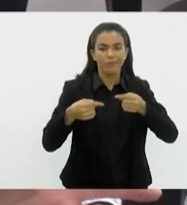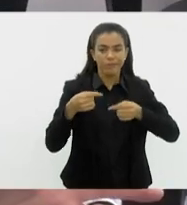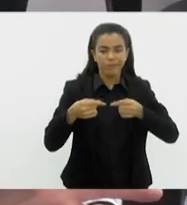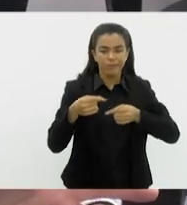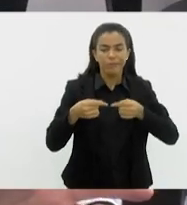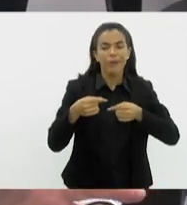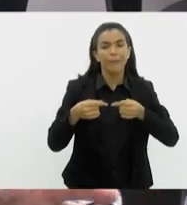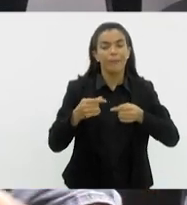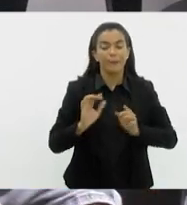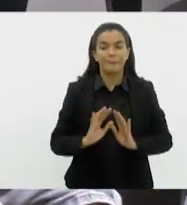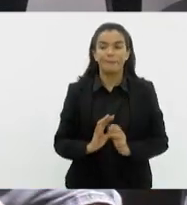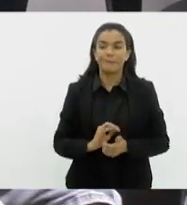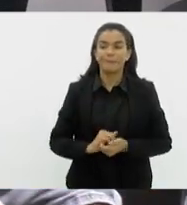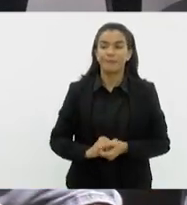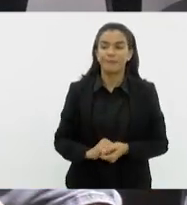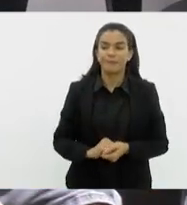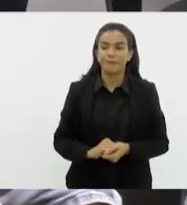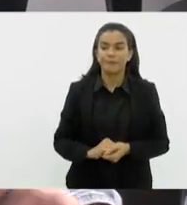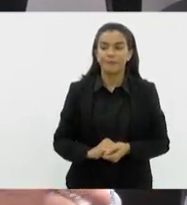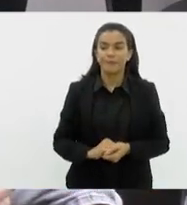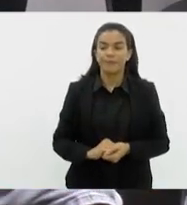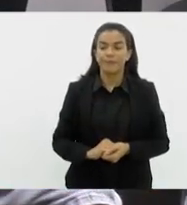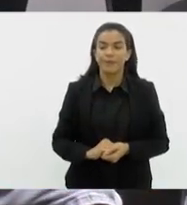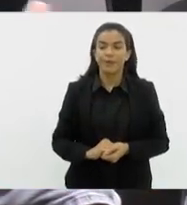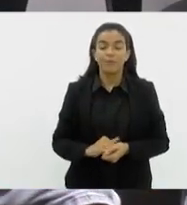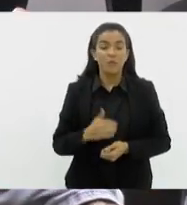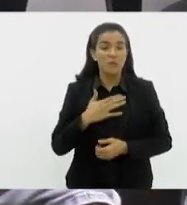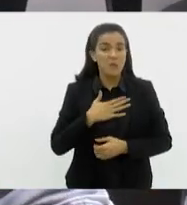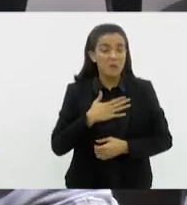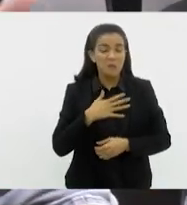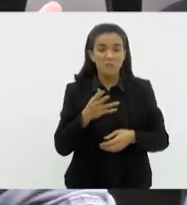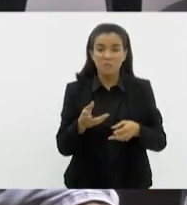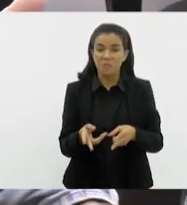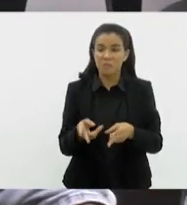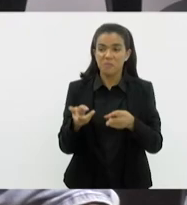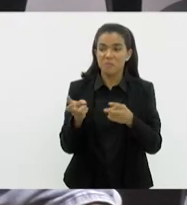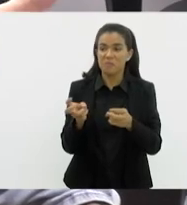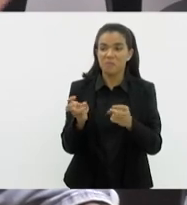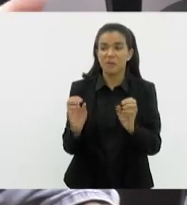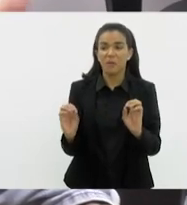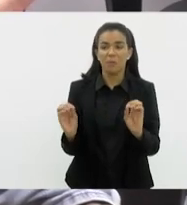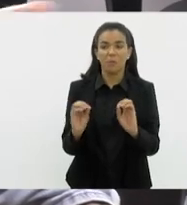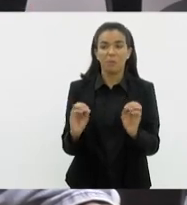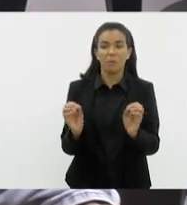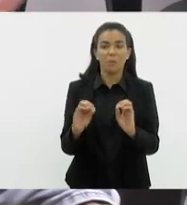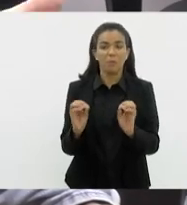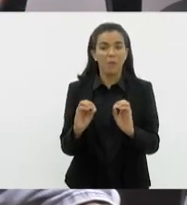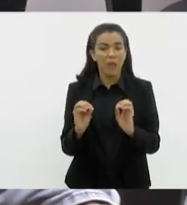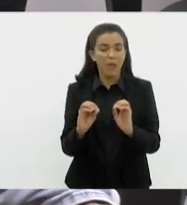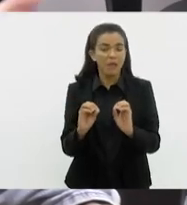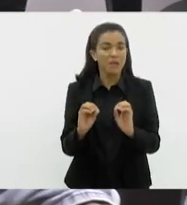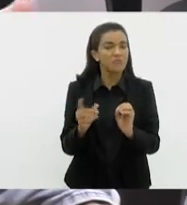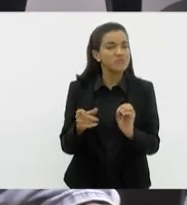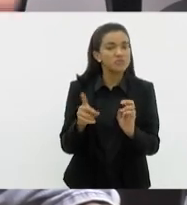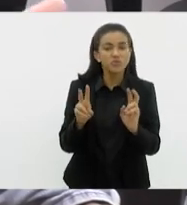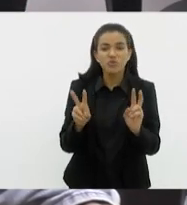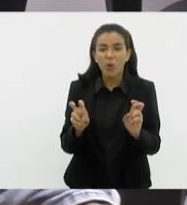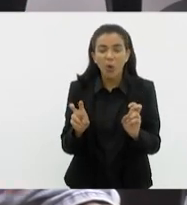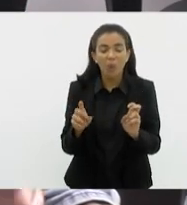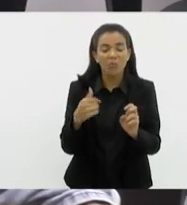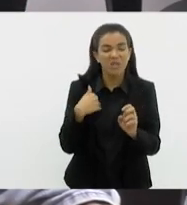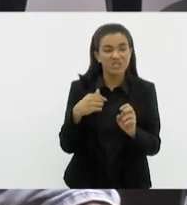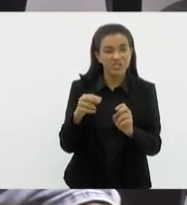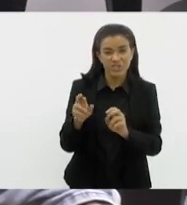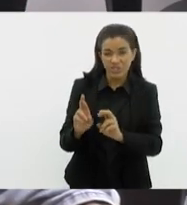para discussão. Né? Como eu não vejo nenhuma oportunidade, nenhuma